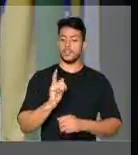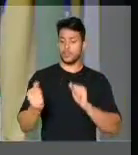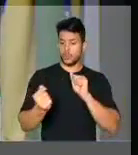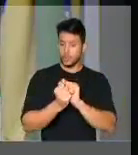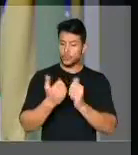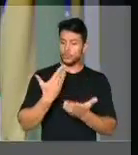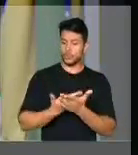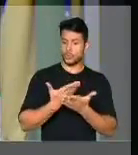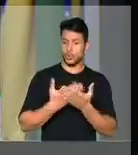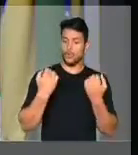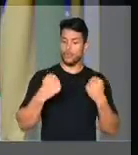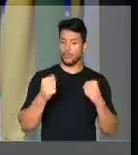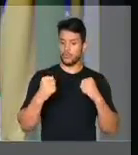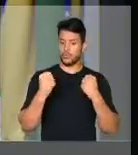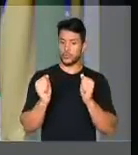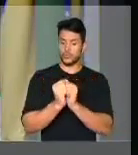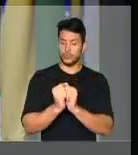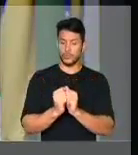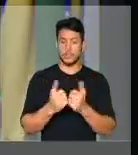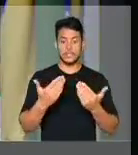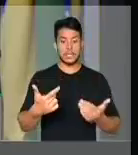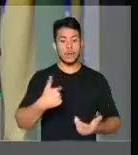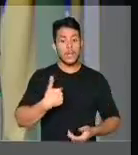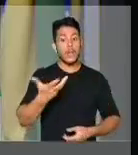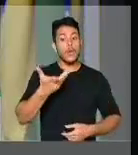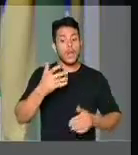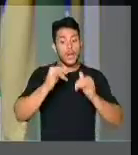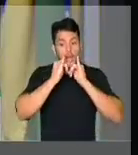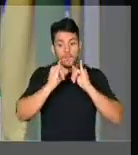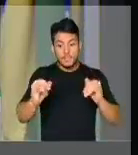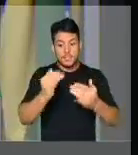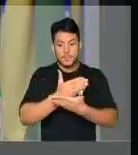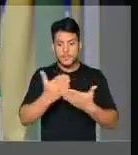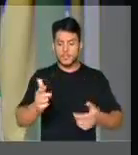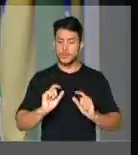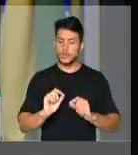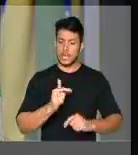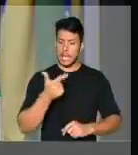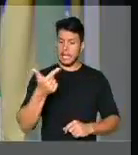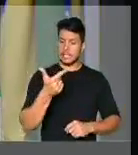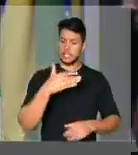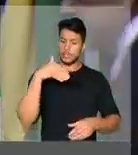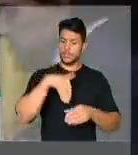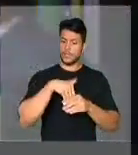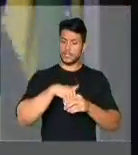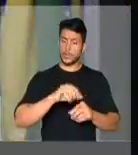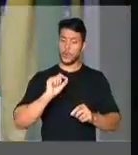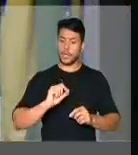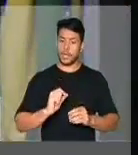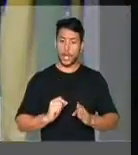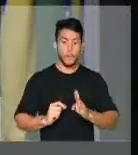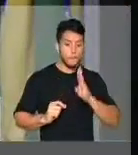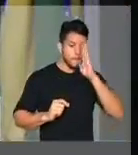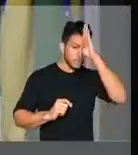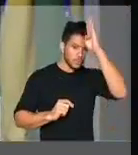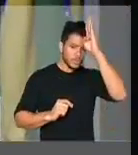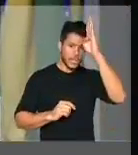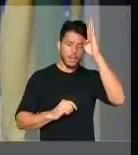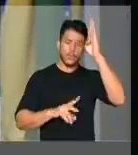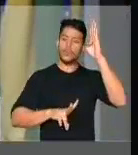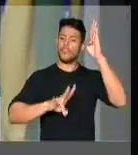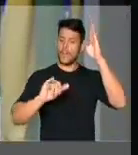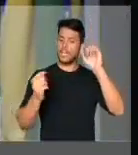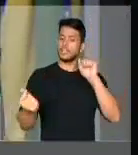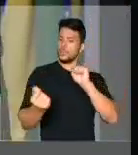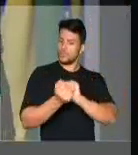Exército. Eu aqui quero dizer, em alto e bom som, o segundo turno da eleição, o Bolsonaro pode contar comigo nas